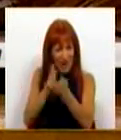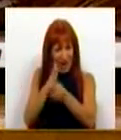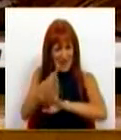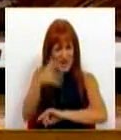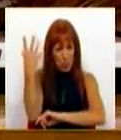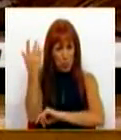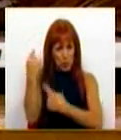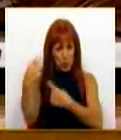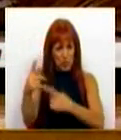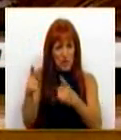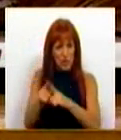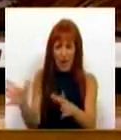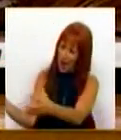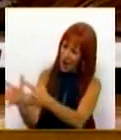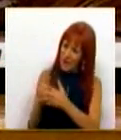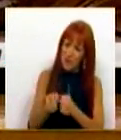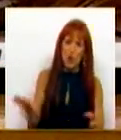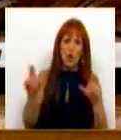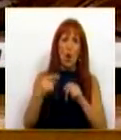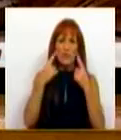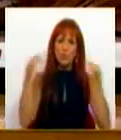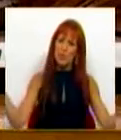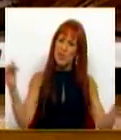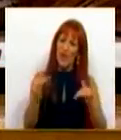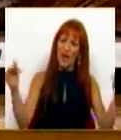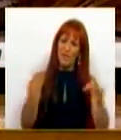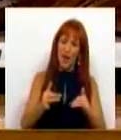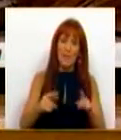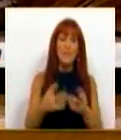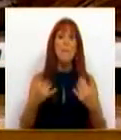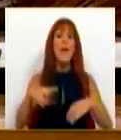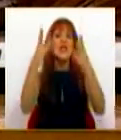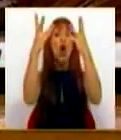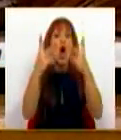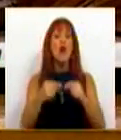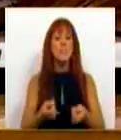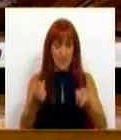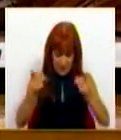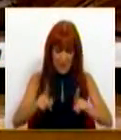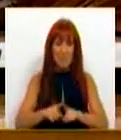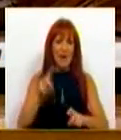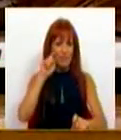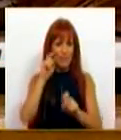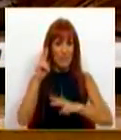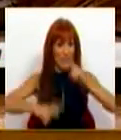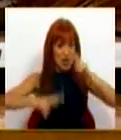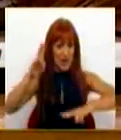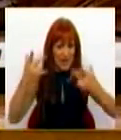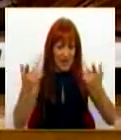acesso à cultura, captando novos públicos. Mas um orçamento também é fiscalidade.